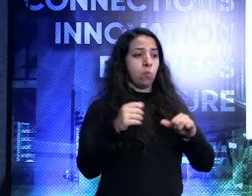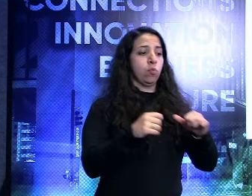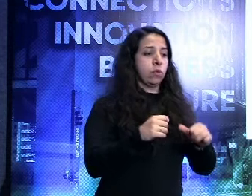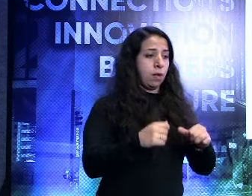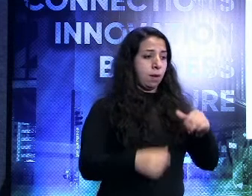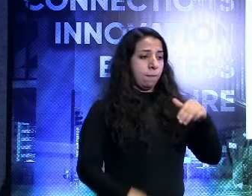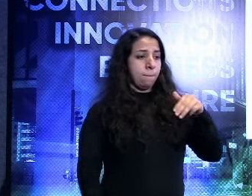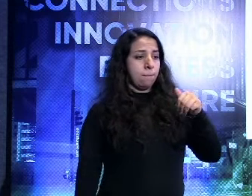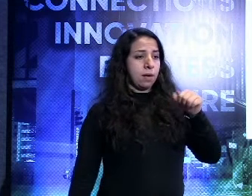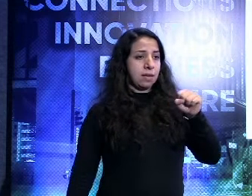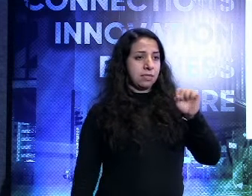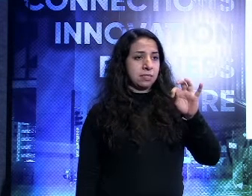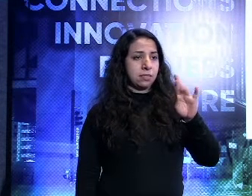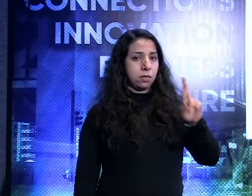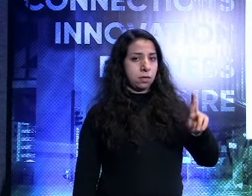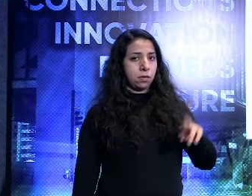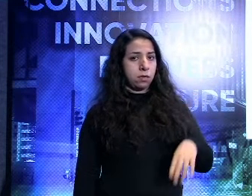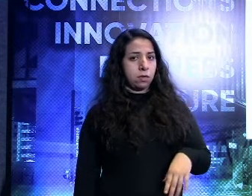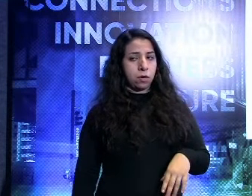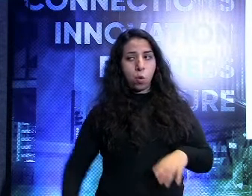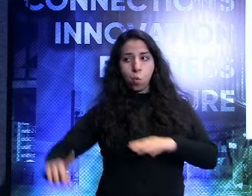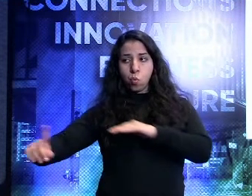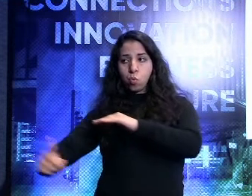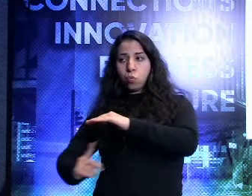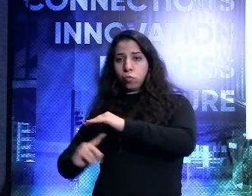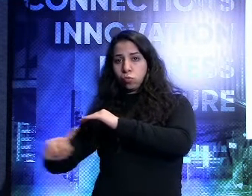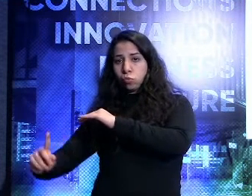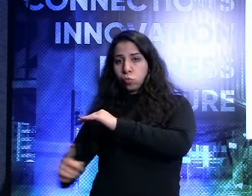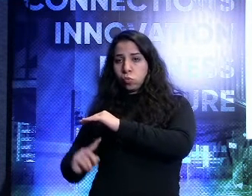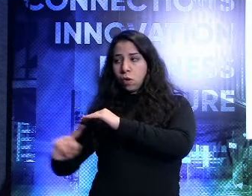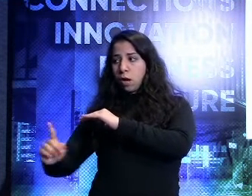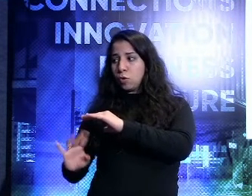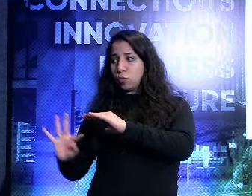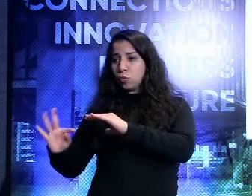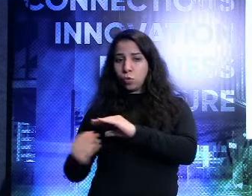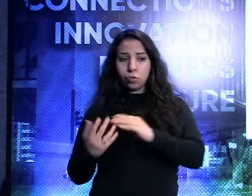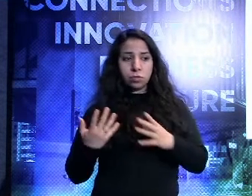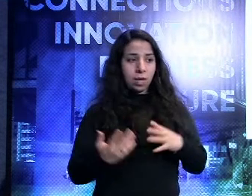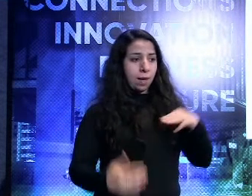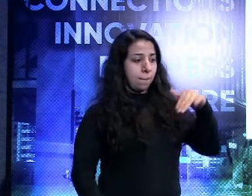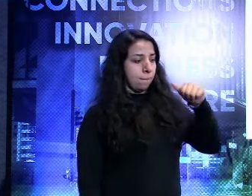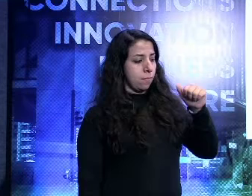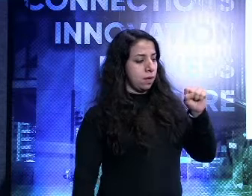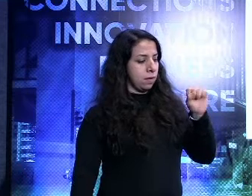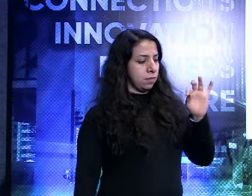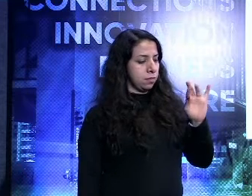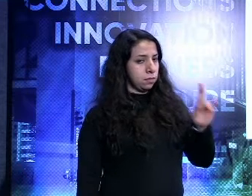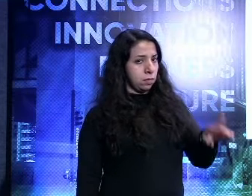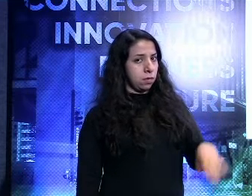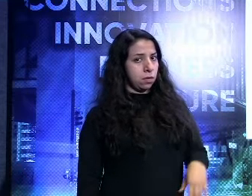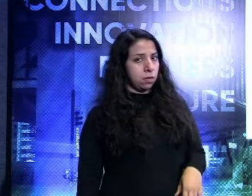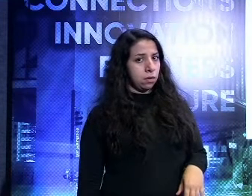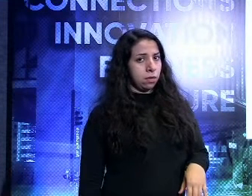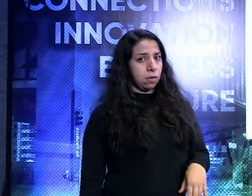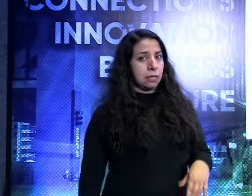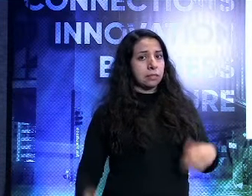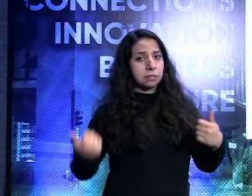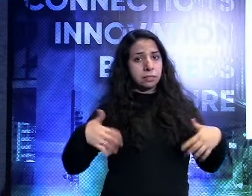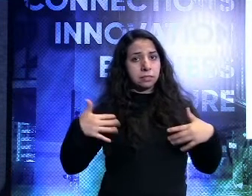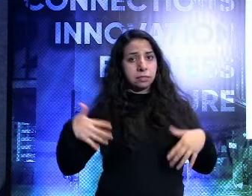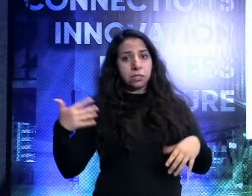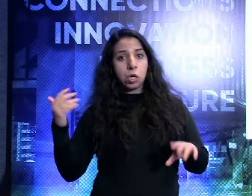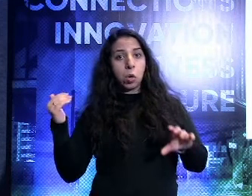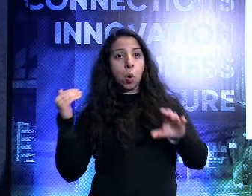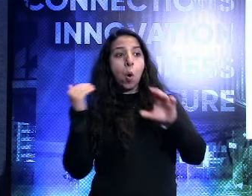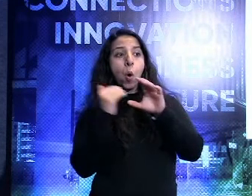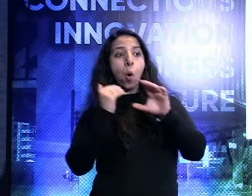Quem nunca? Vocês já viram isso acontecer? Isso é um apocalipse zumbi, gente. Começa a cortar a comunicação entre os